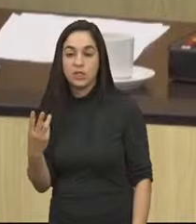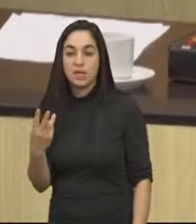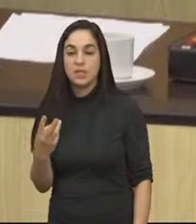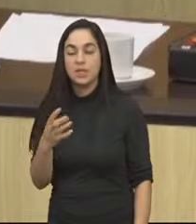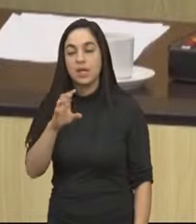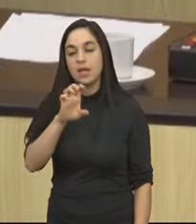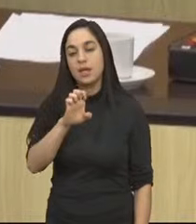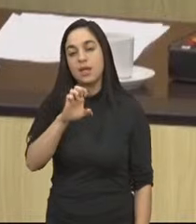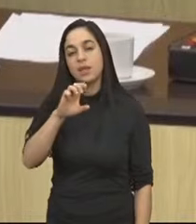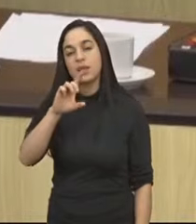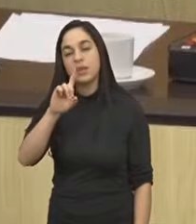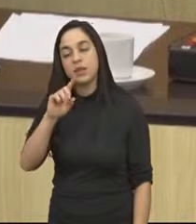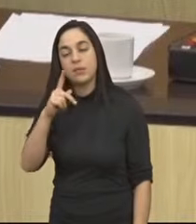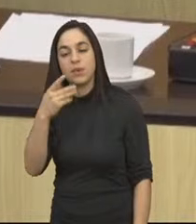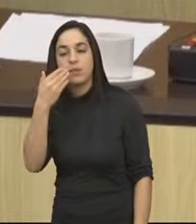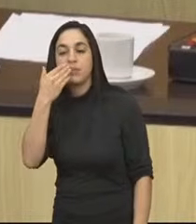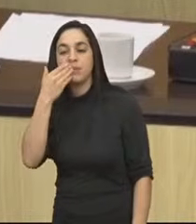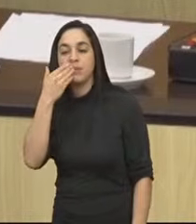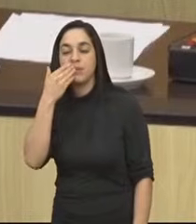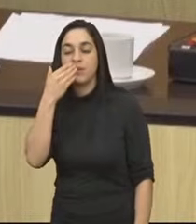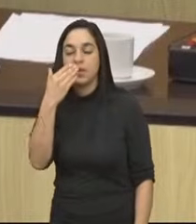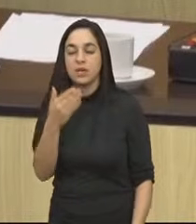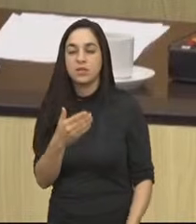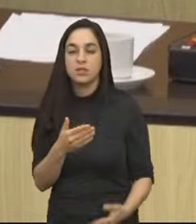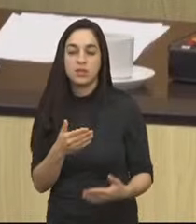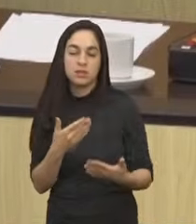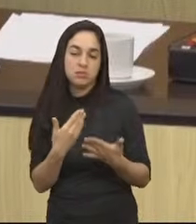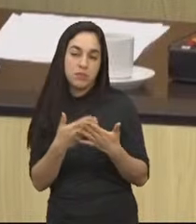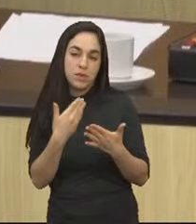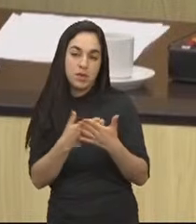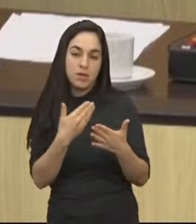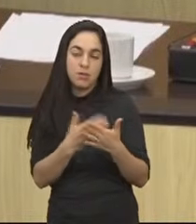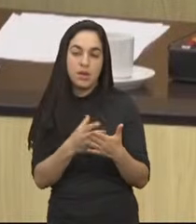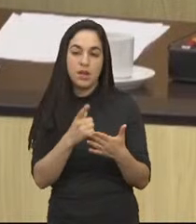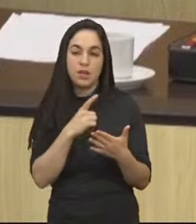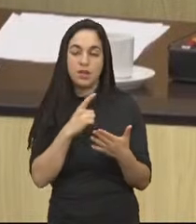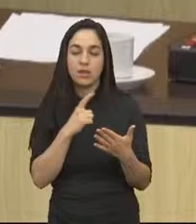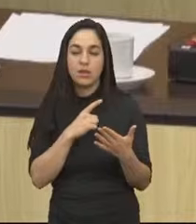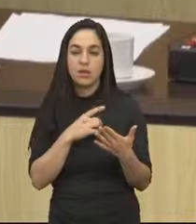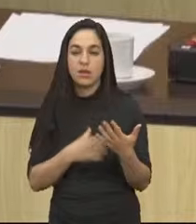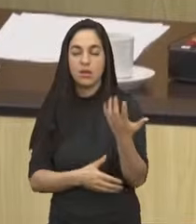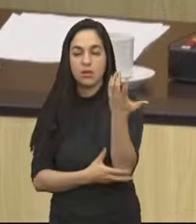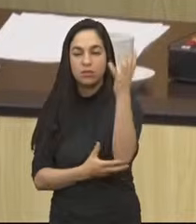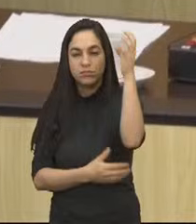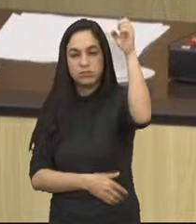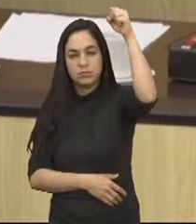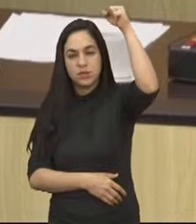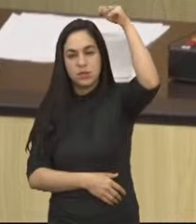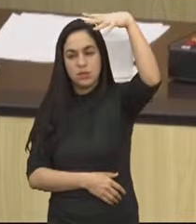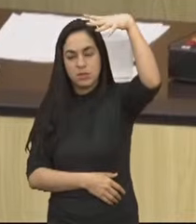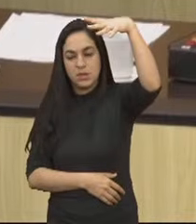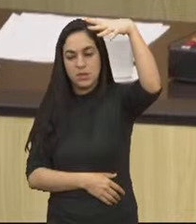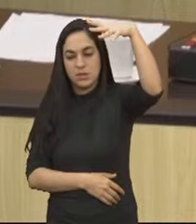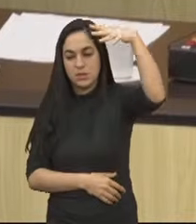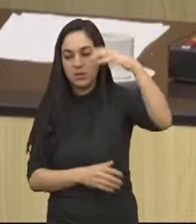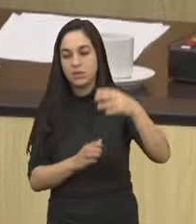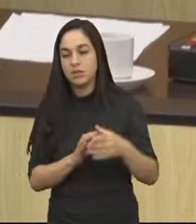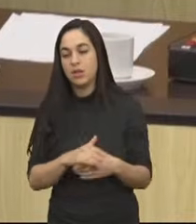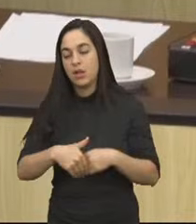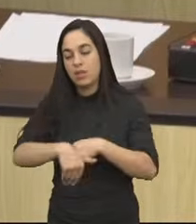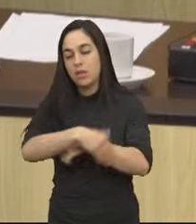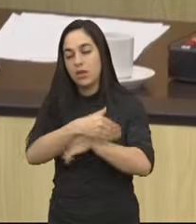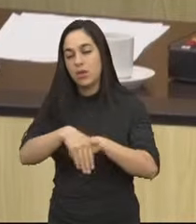solicitando análise para a possibilidade de instalação de haste de iluminação em poste localizado na